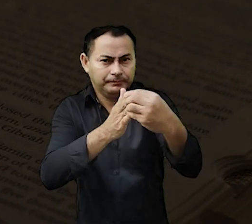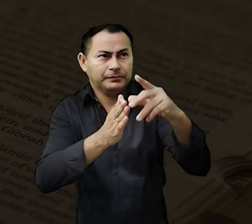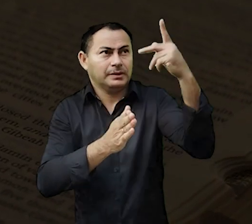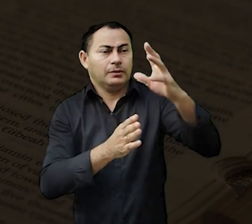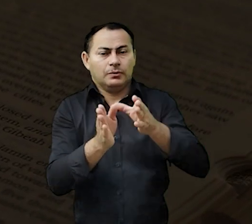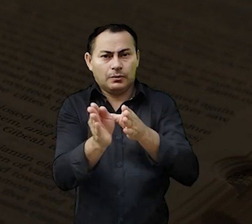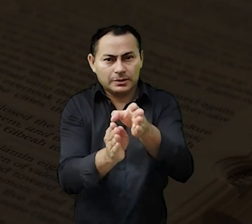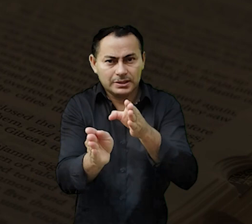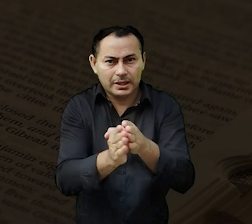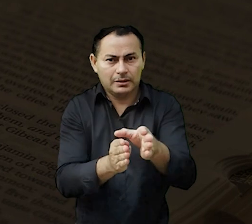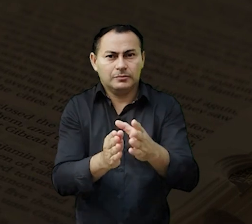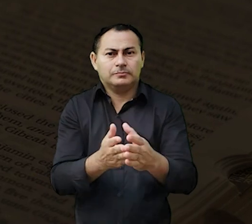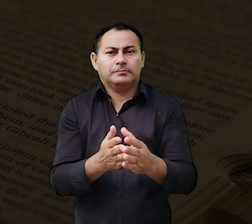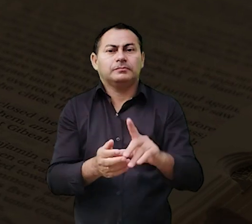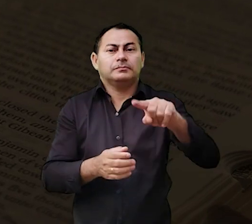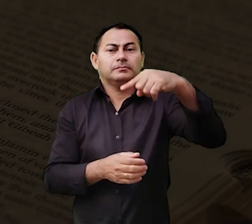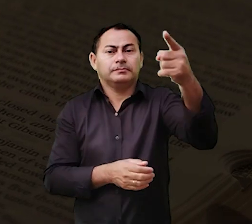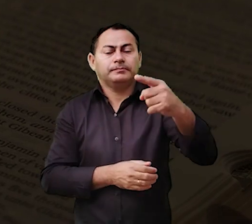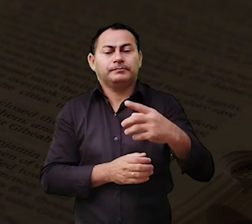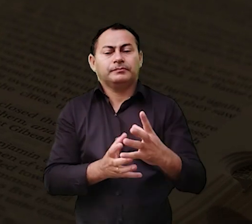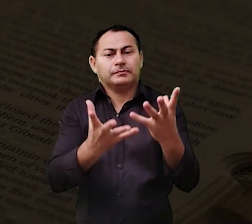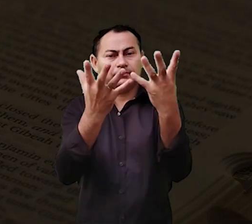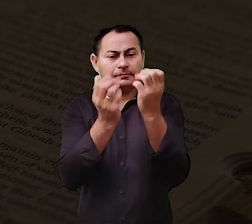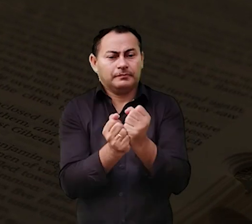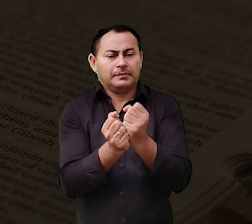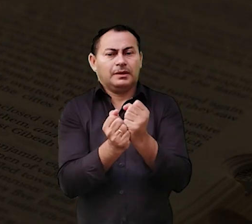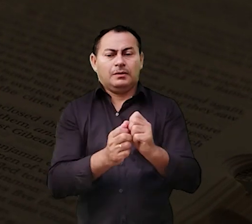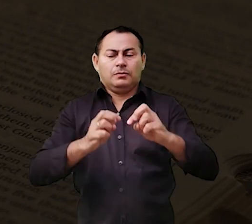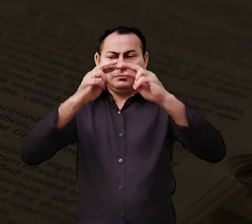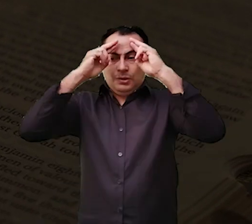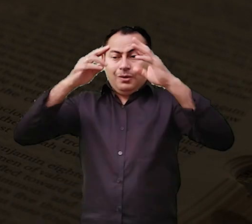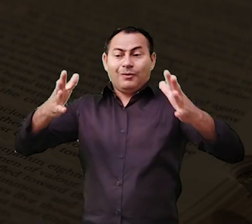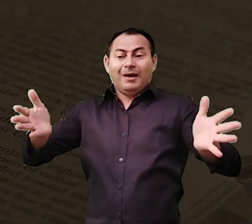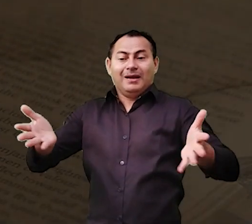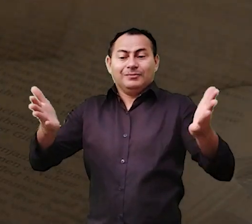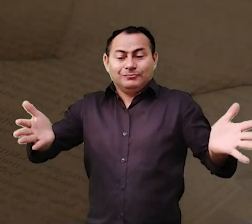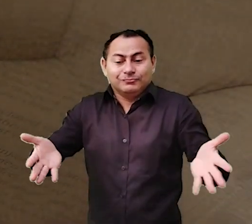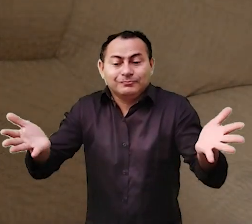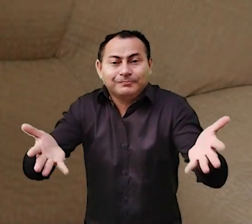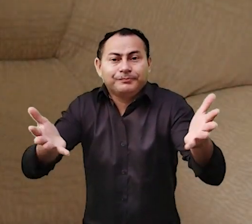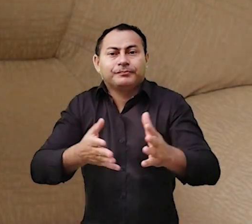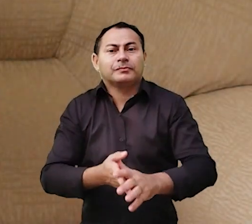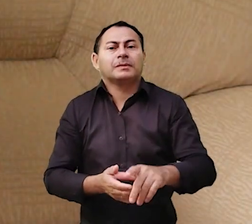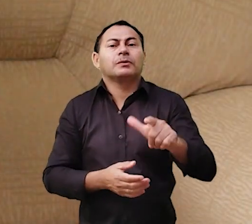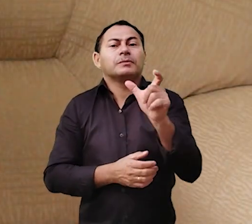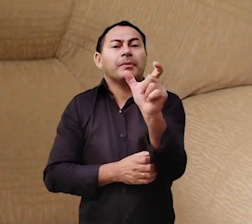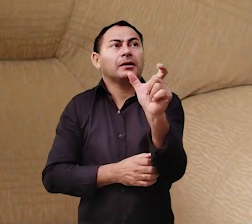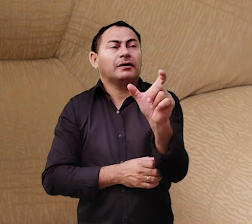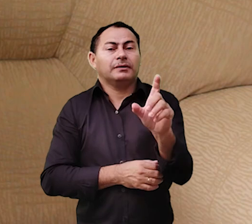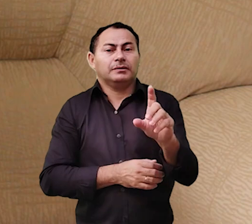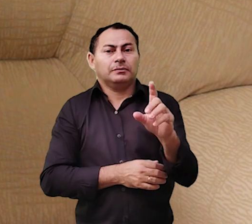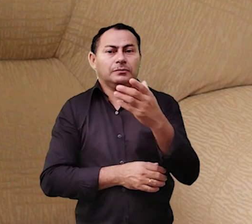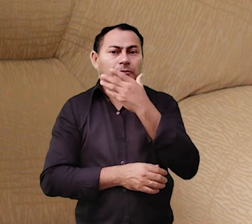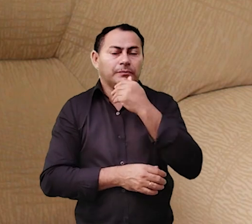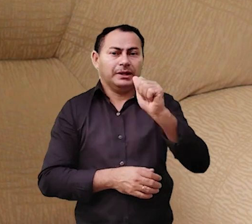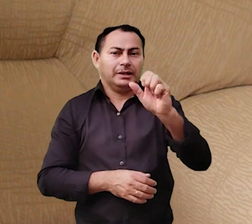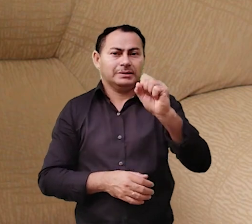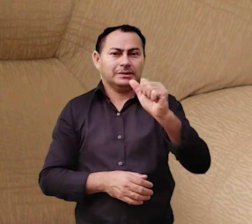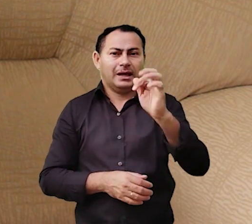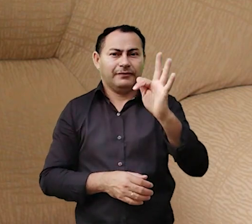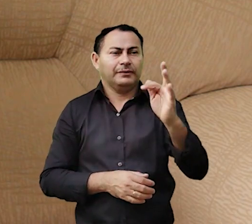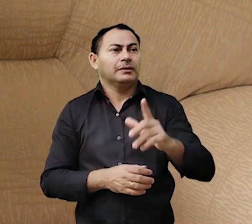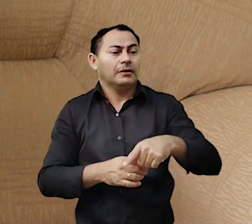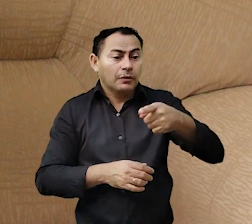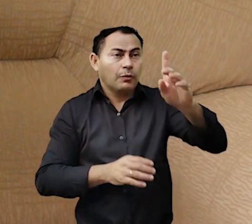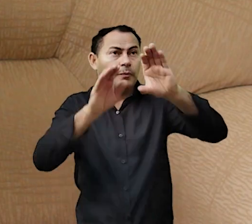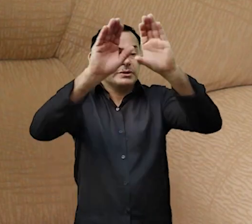diriges com o teu conselho e depois me receberás com honras. Em outras palavras, ele está dizendo, eu vou